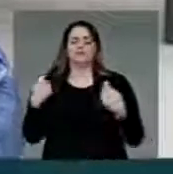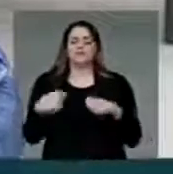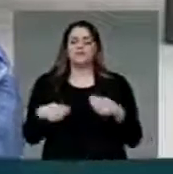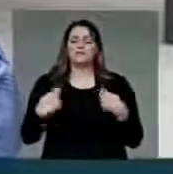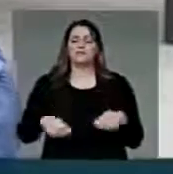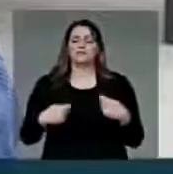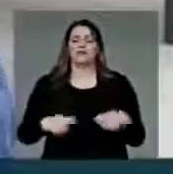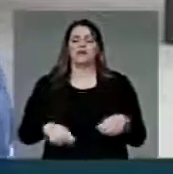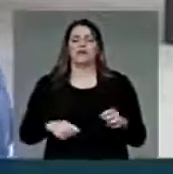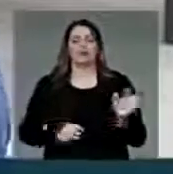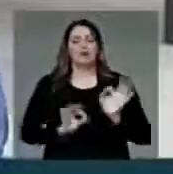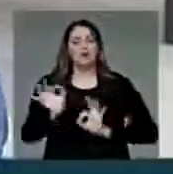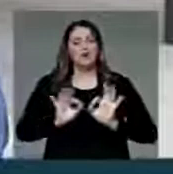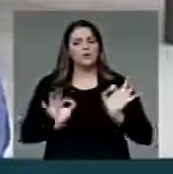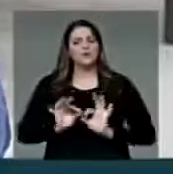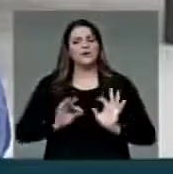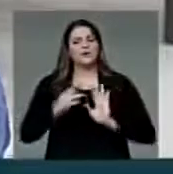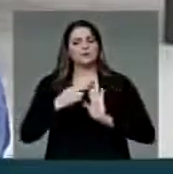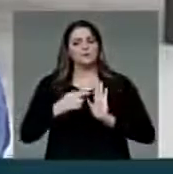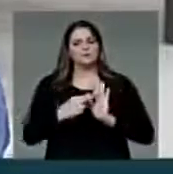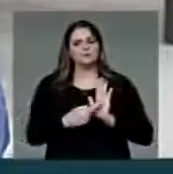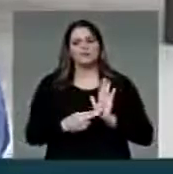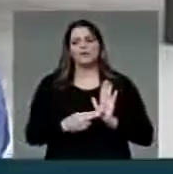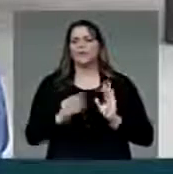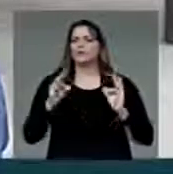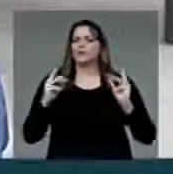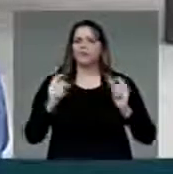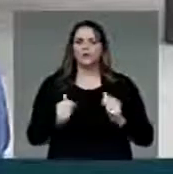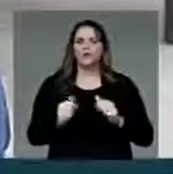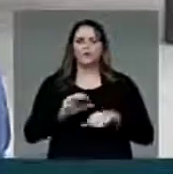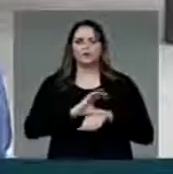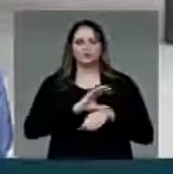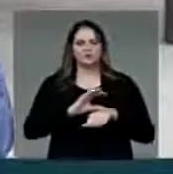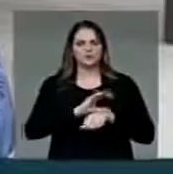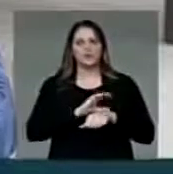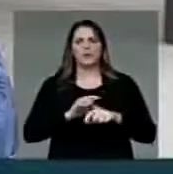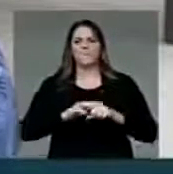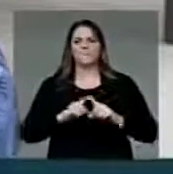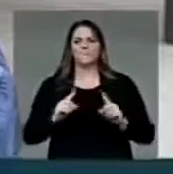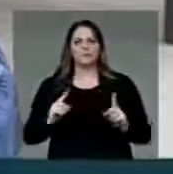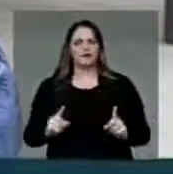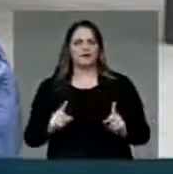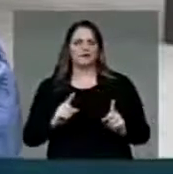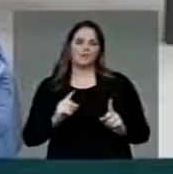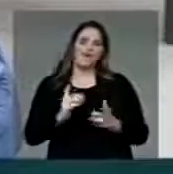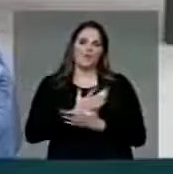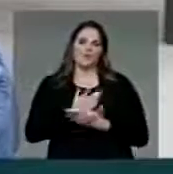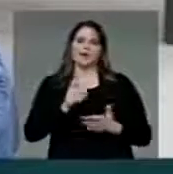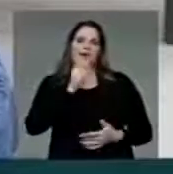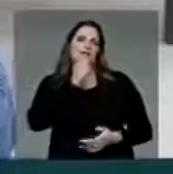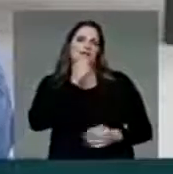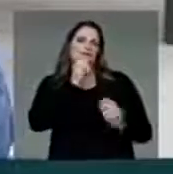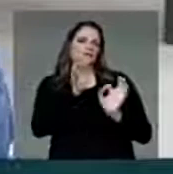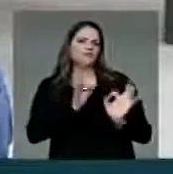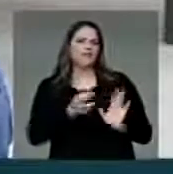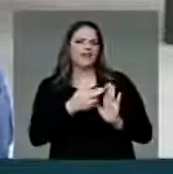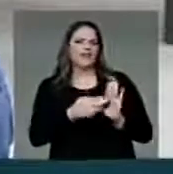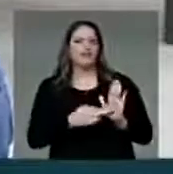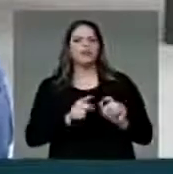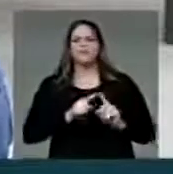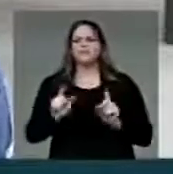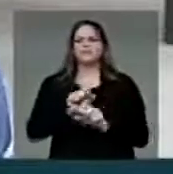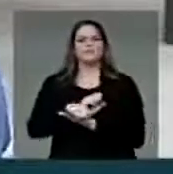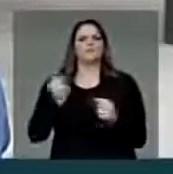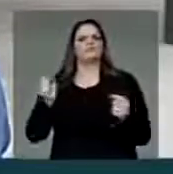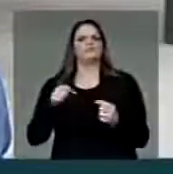de regulamentação dos dispositivos constitucionais ainda não institucionalizados, são inaceitáveis